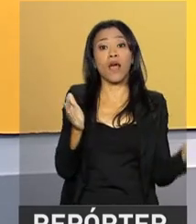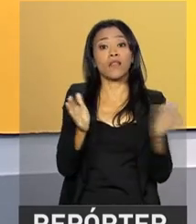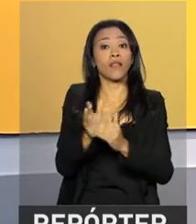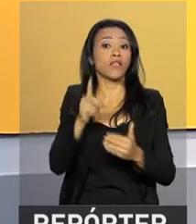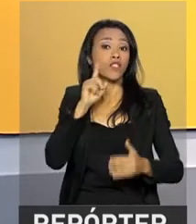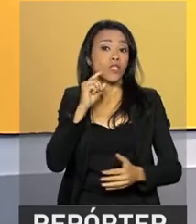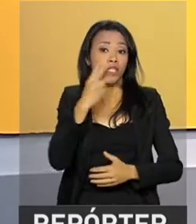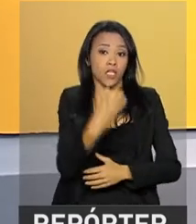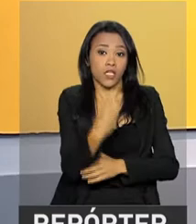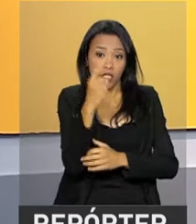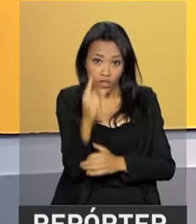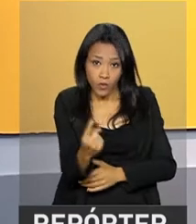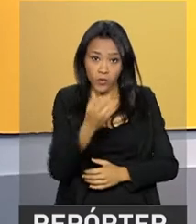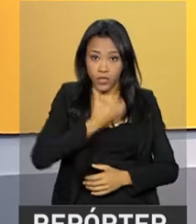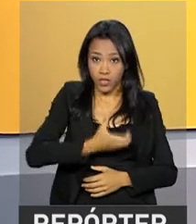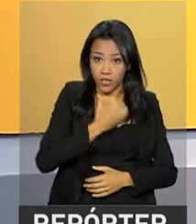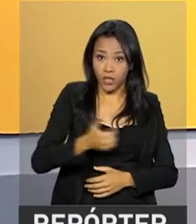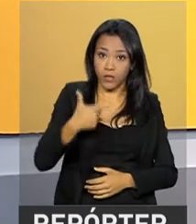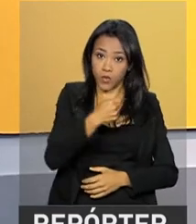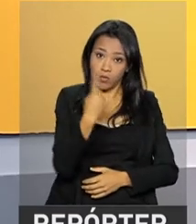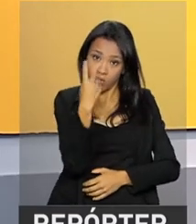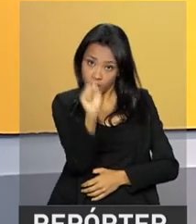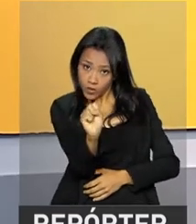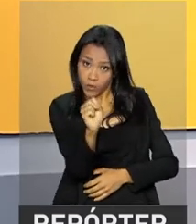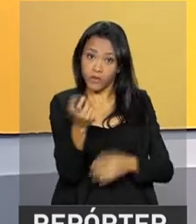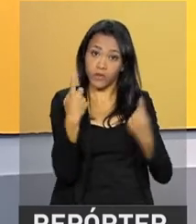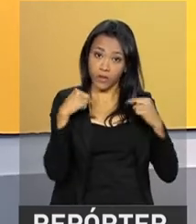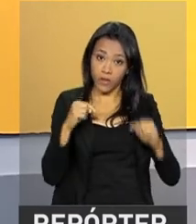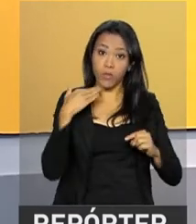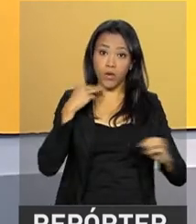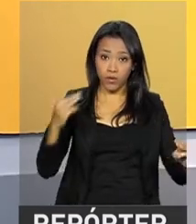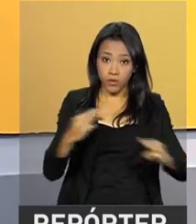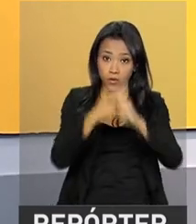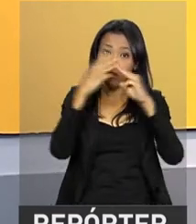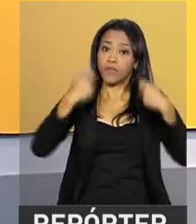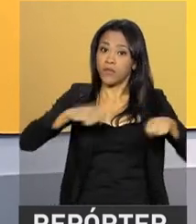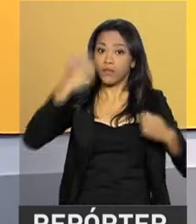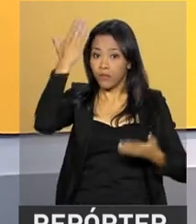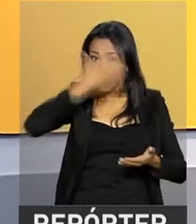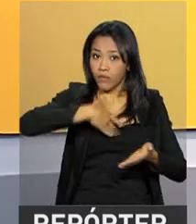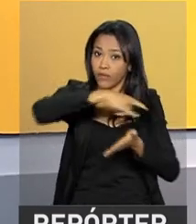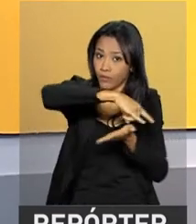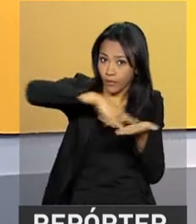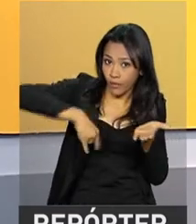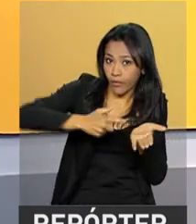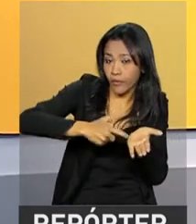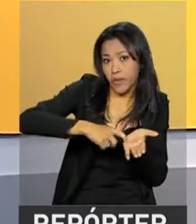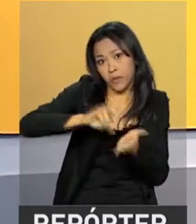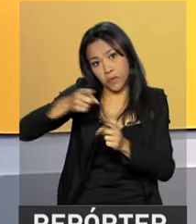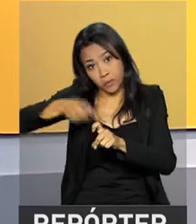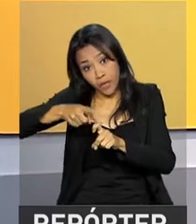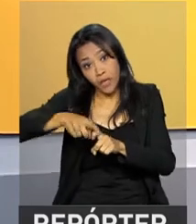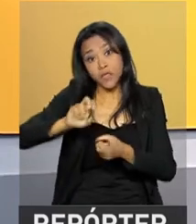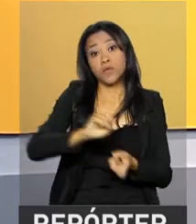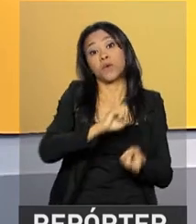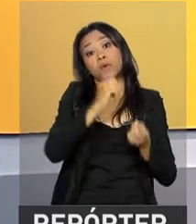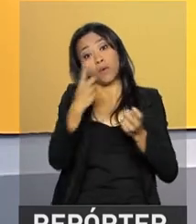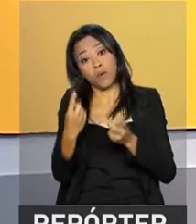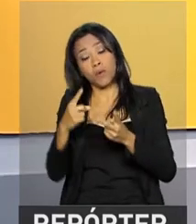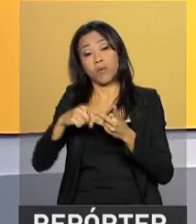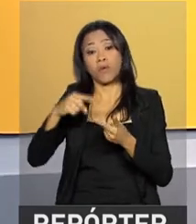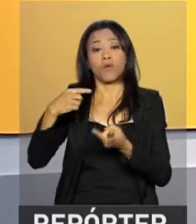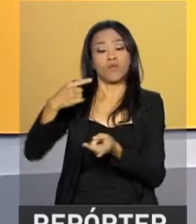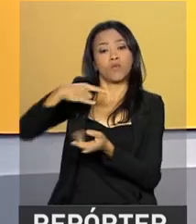de 2018 a caixa econômica alerta que é necessário comprovar com atestado médico e nos casos dos